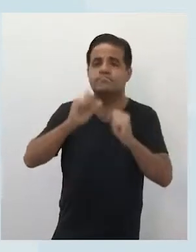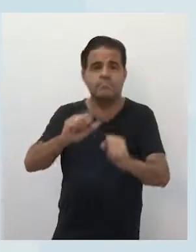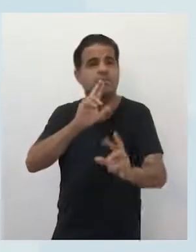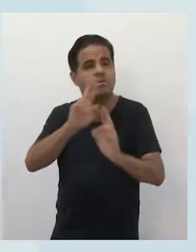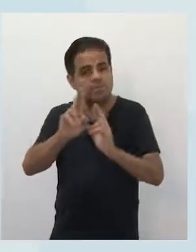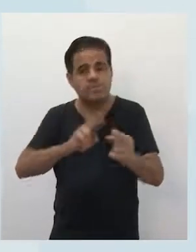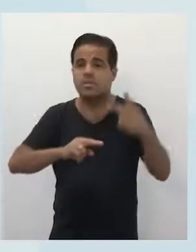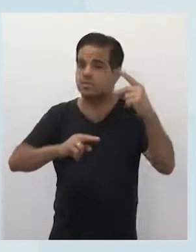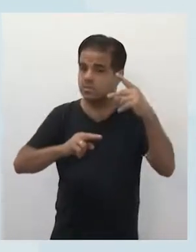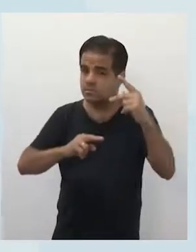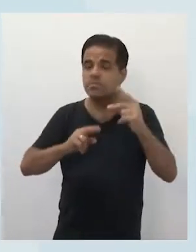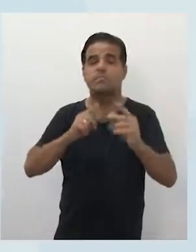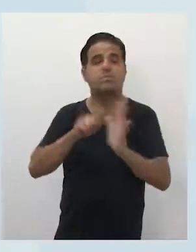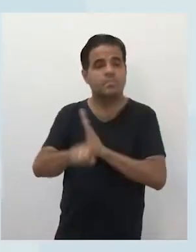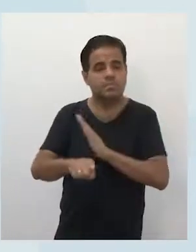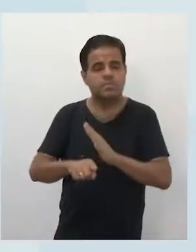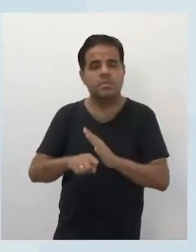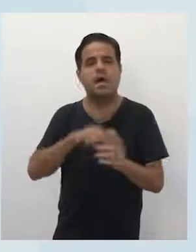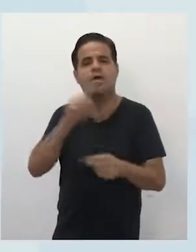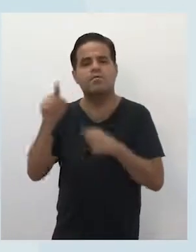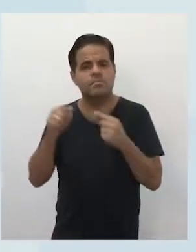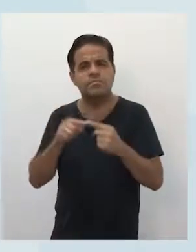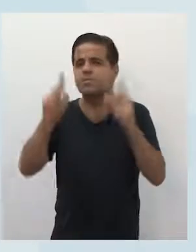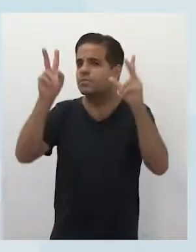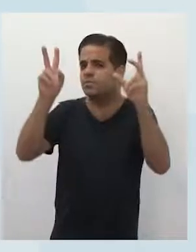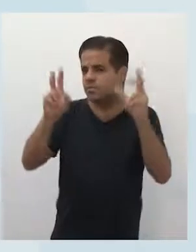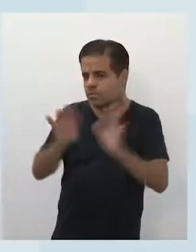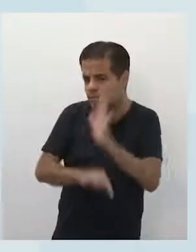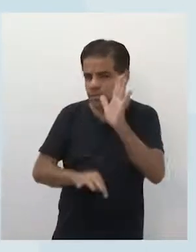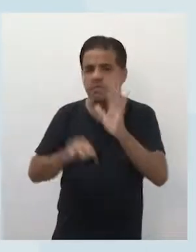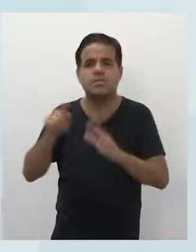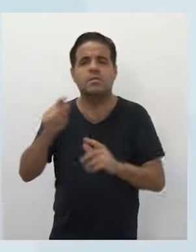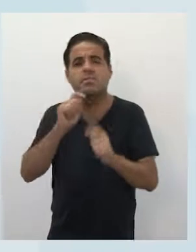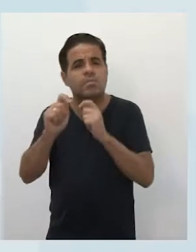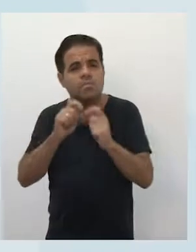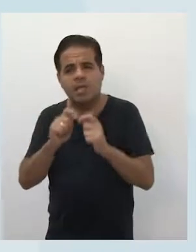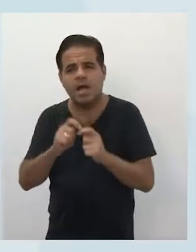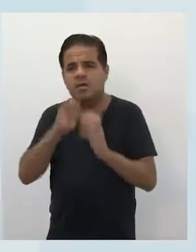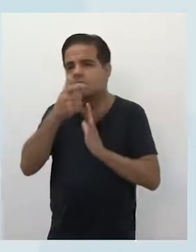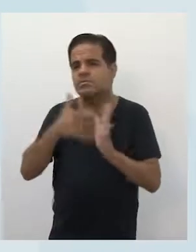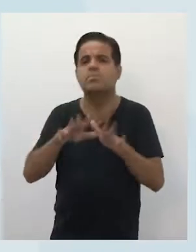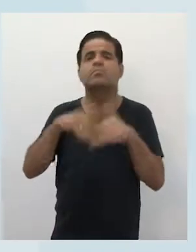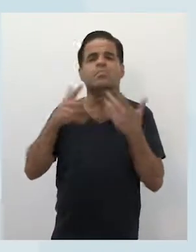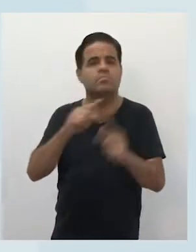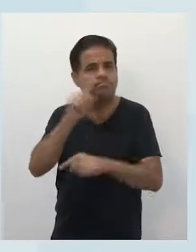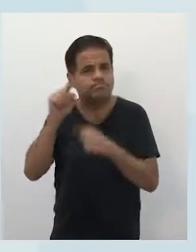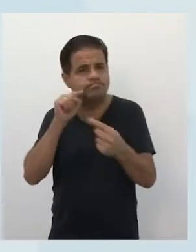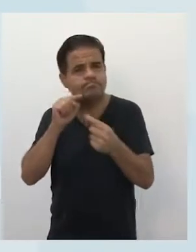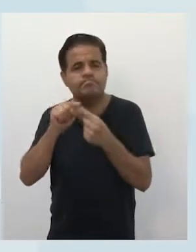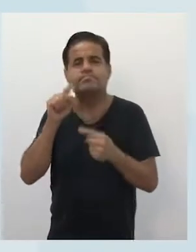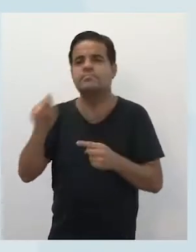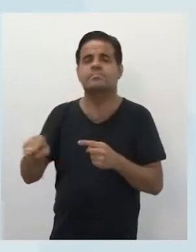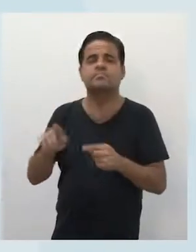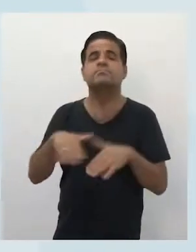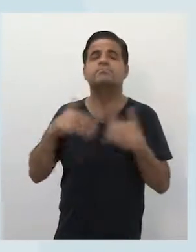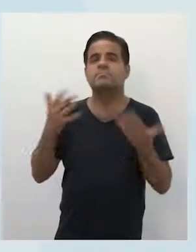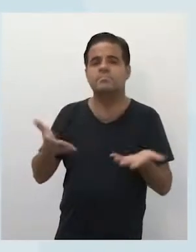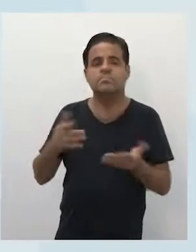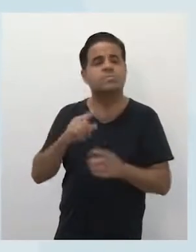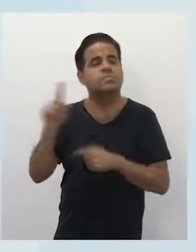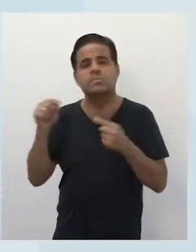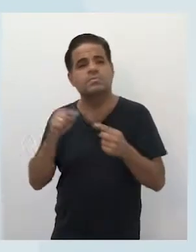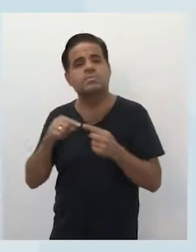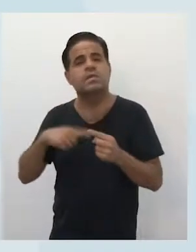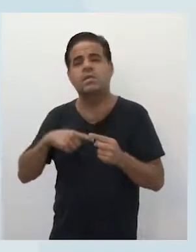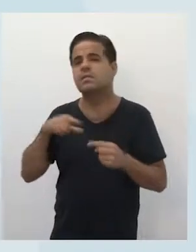responder a segunda. A função do subtítulo na reportagem. Desculpa, qual a função do subtítulo na reportagem? Então, que função que